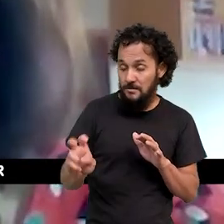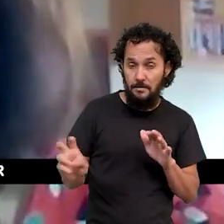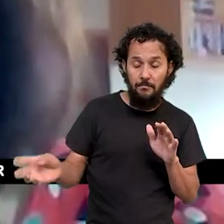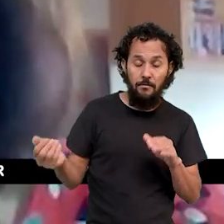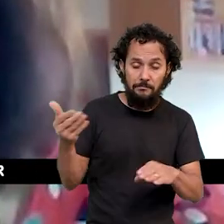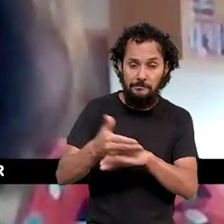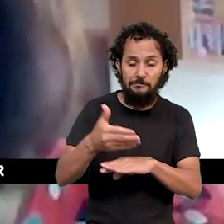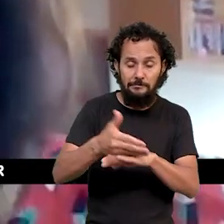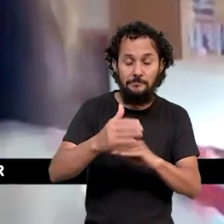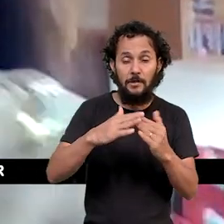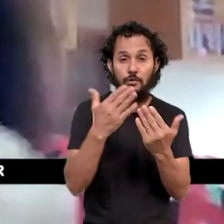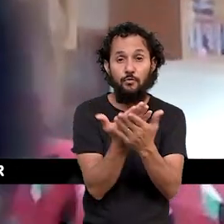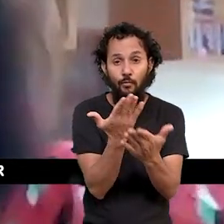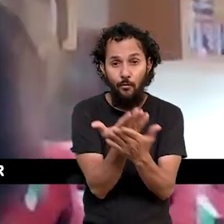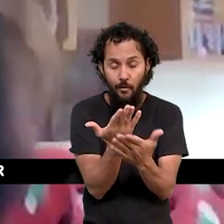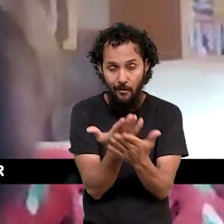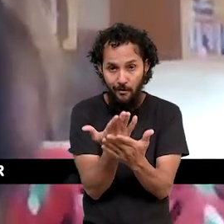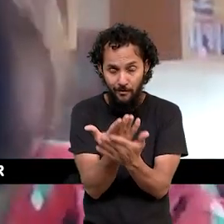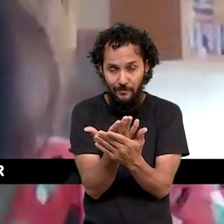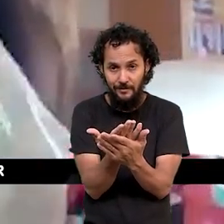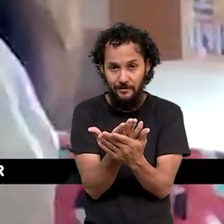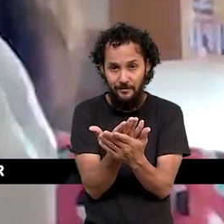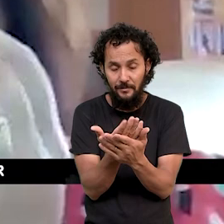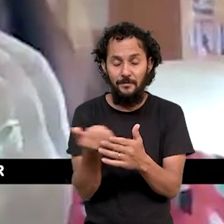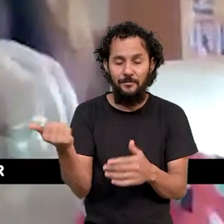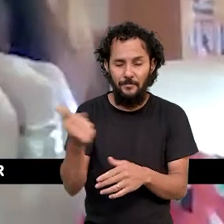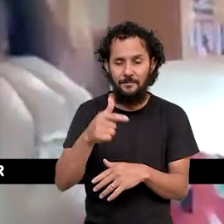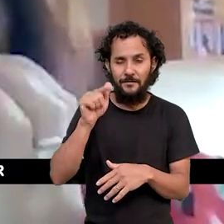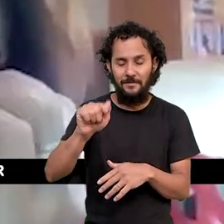anos, a partir da